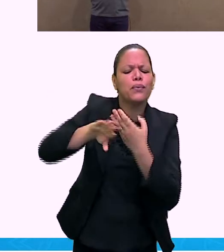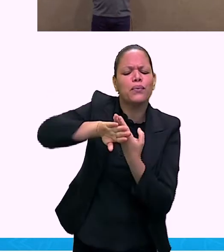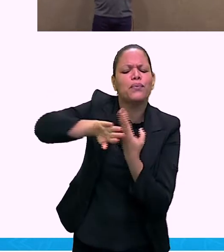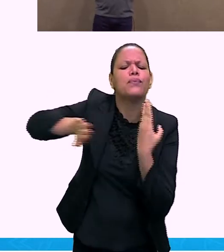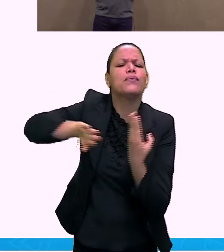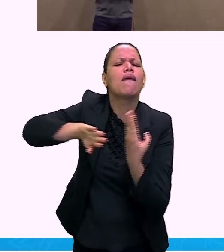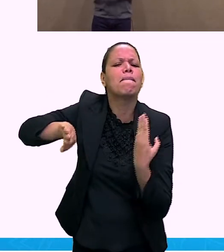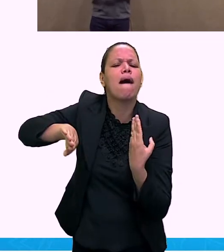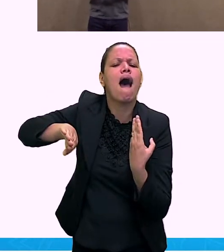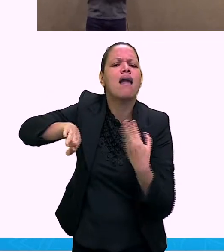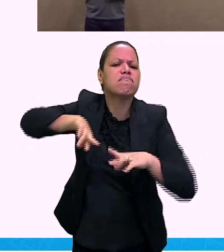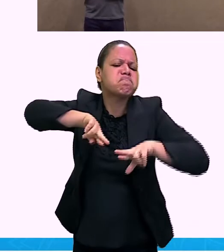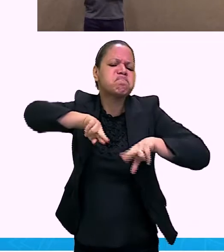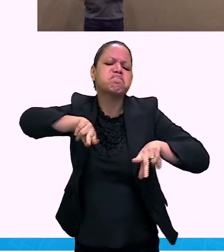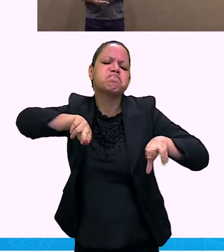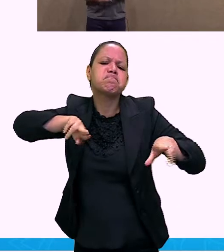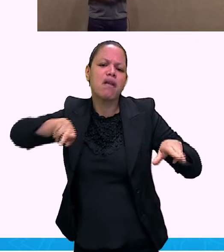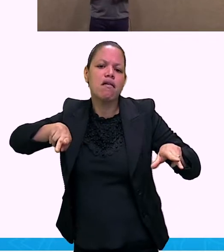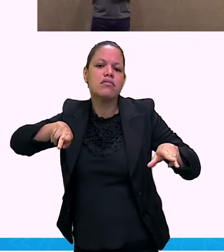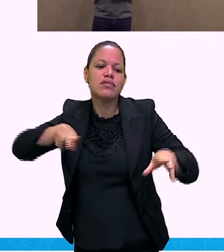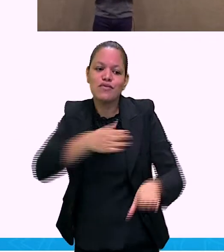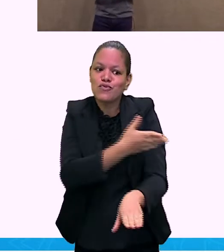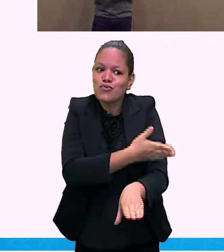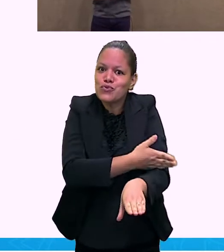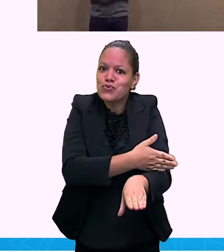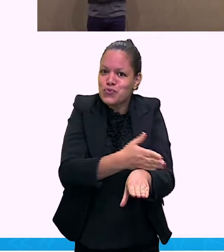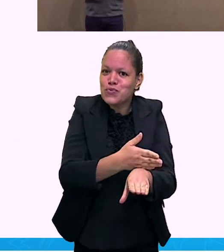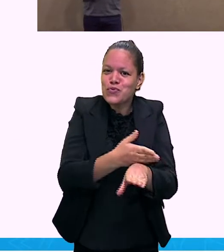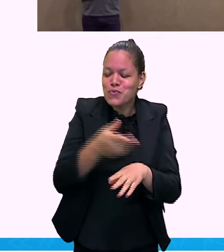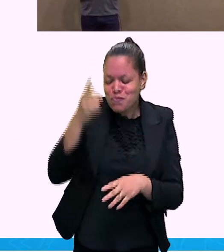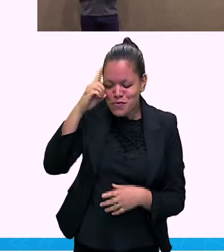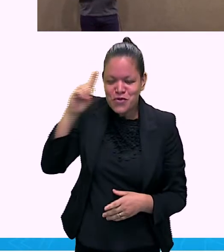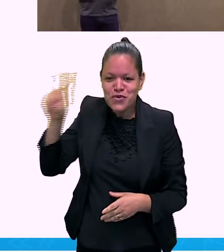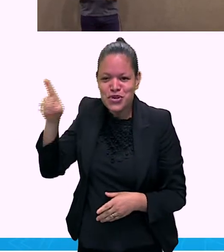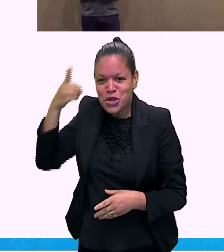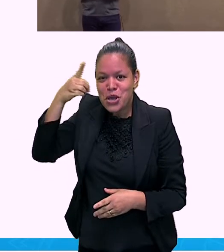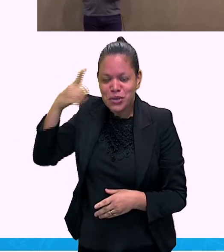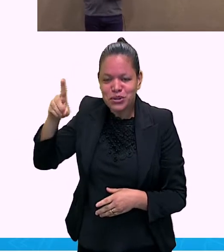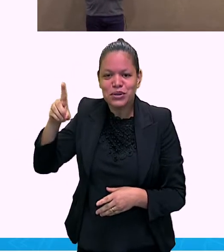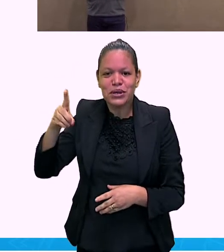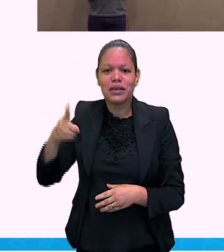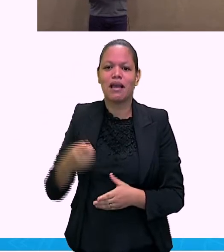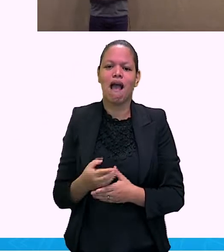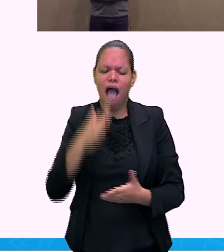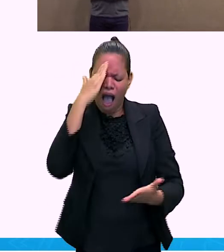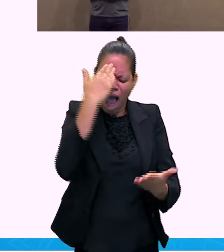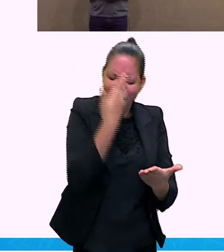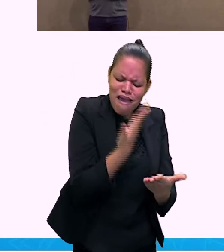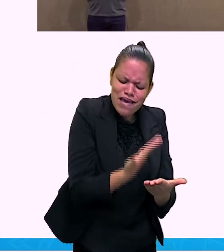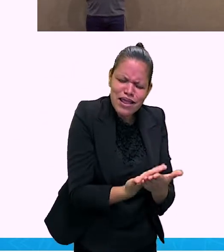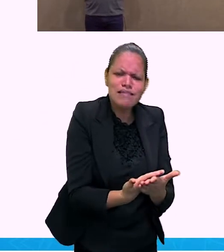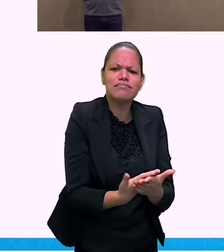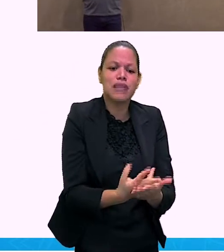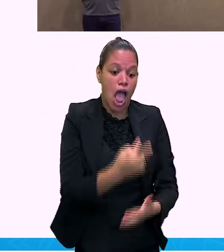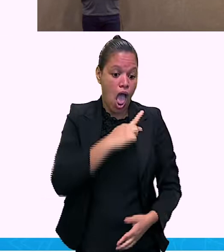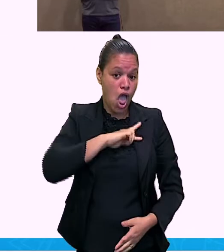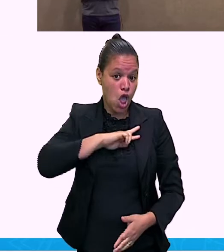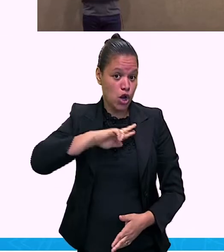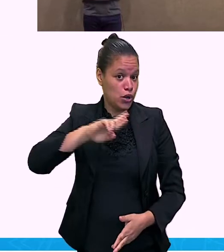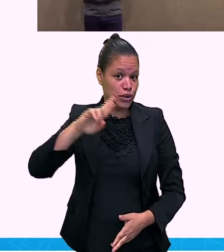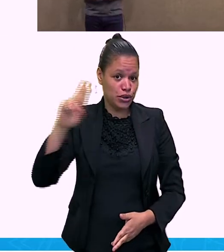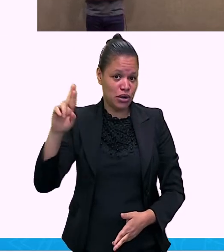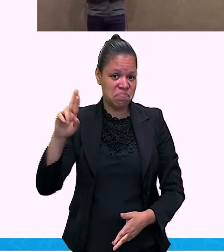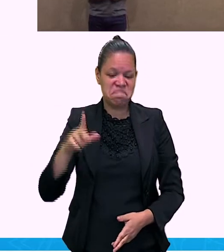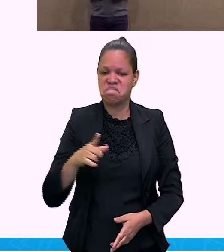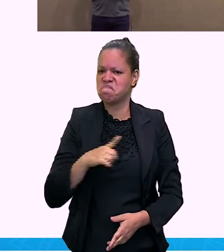pessoas são os hábitos do dia a dia, do seu cotidiano, as crenças, as religiões, né? Não temos uma